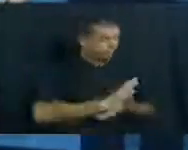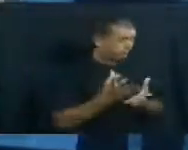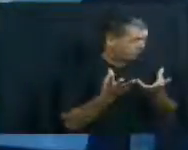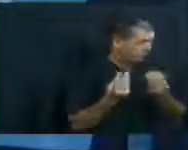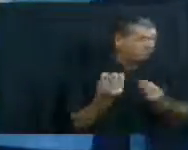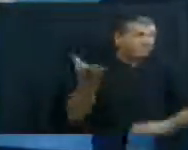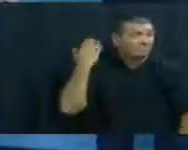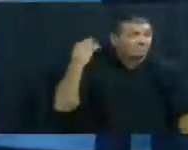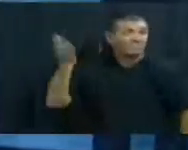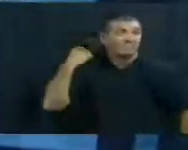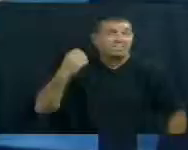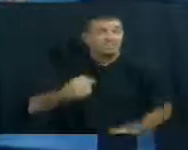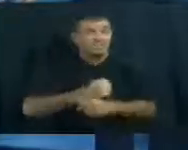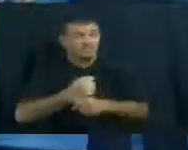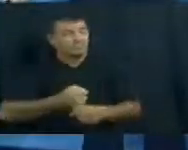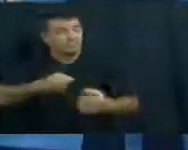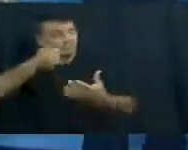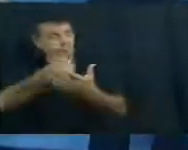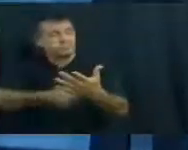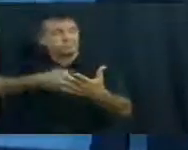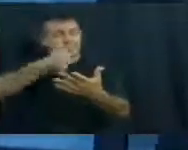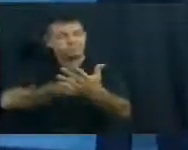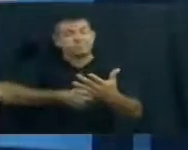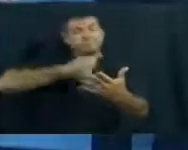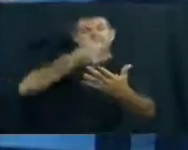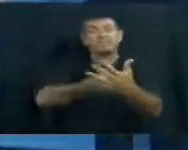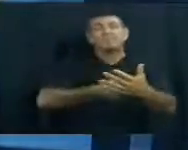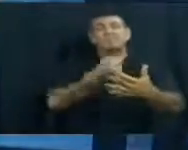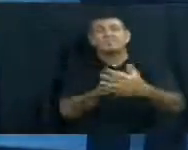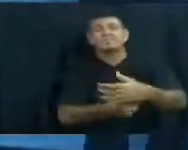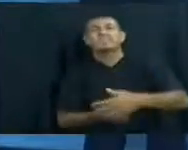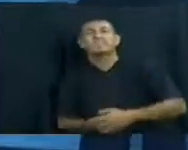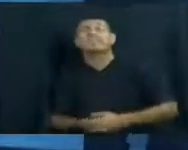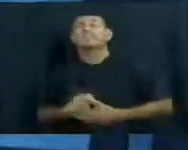discriminação. Foram anos de luta pela